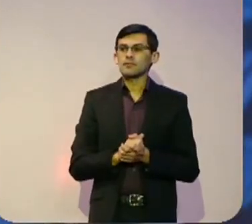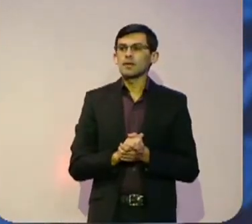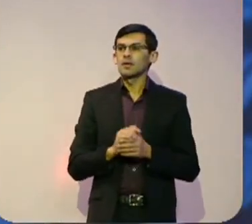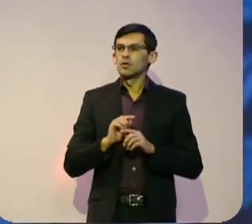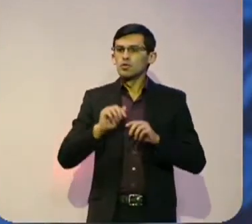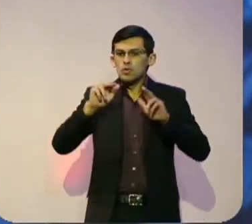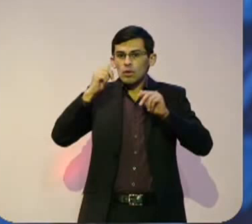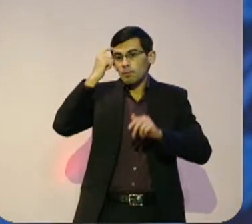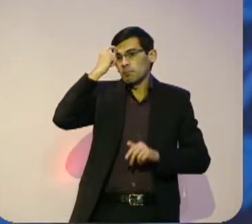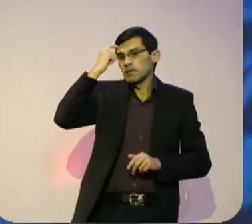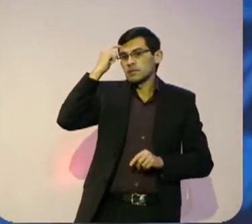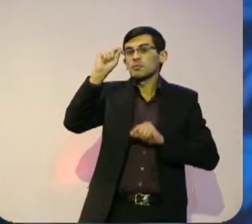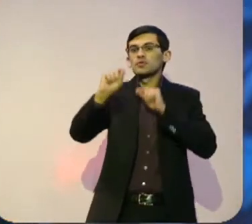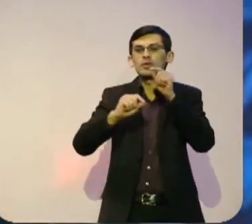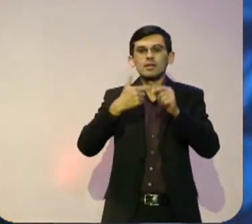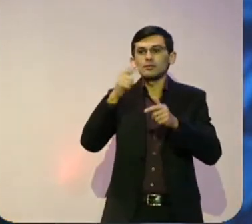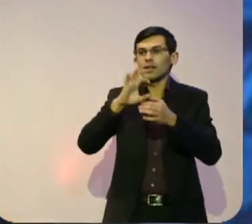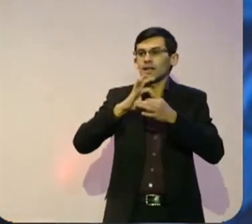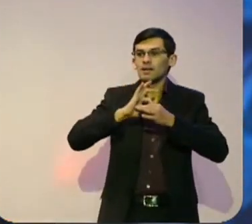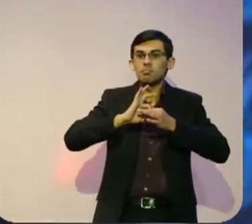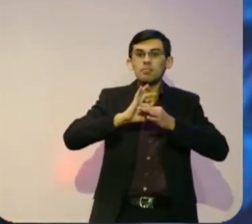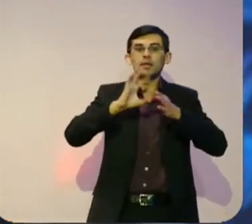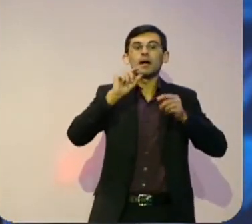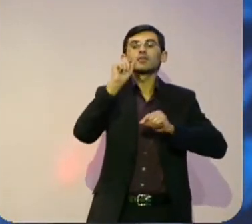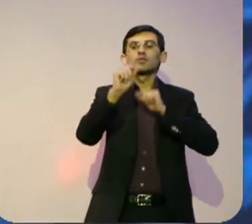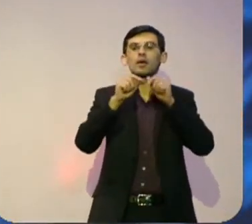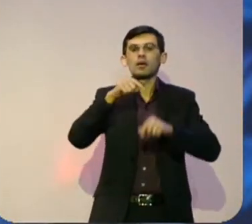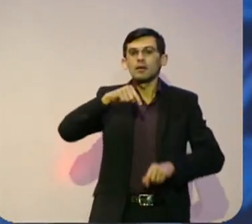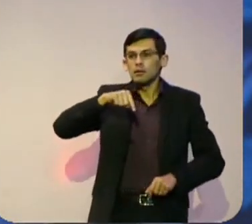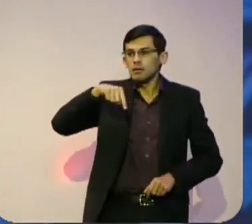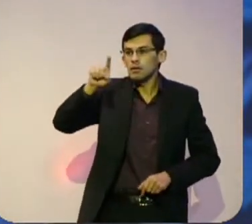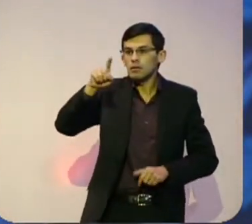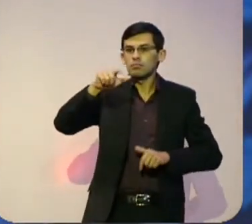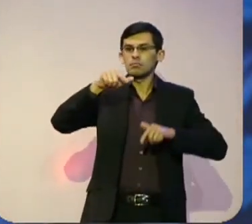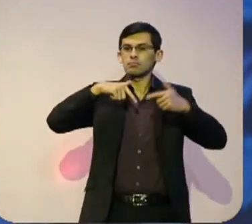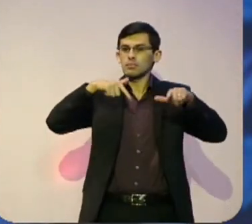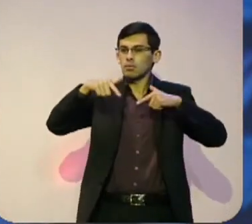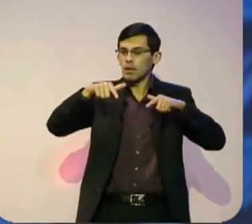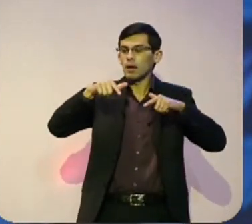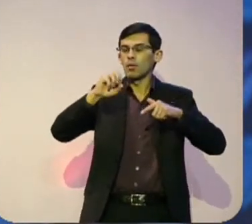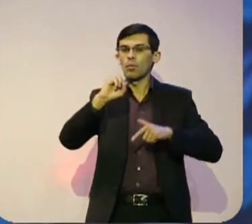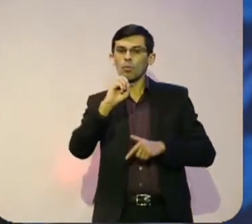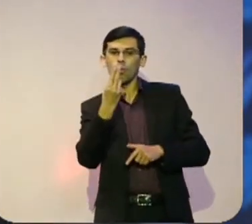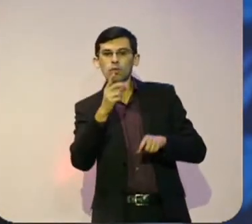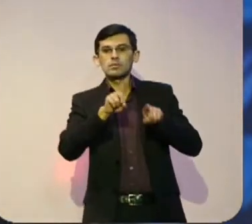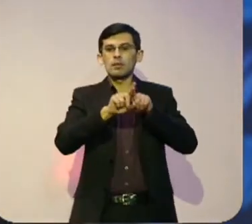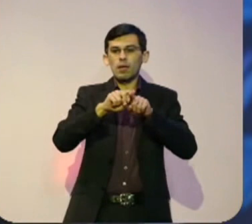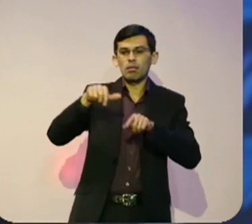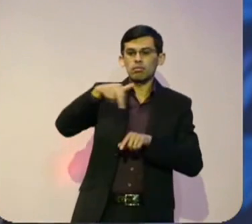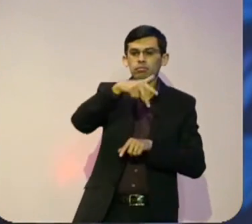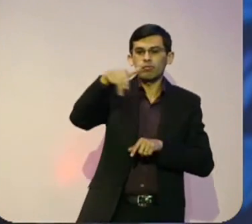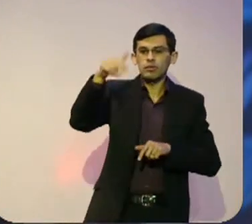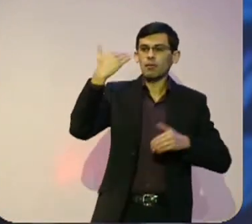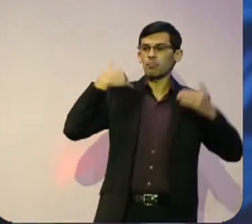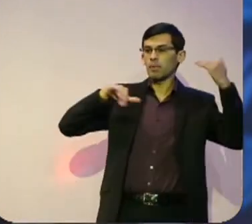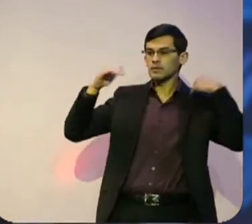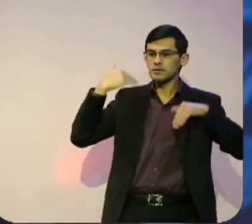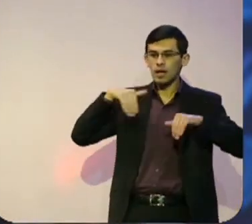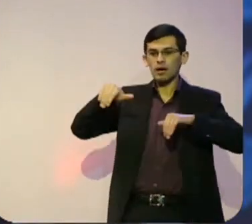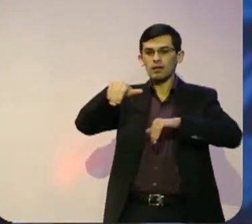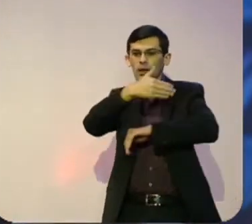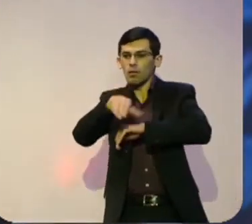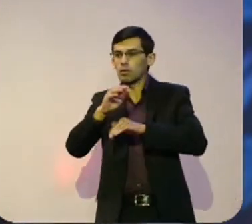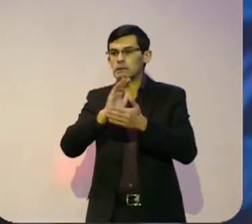Nunca imaginamos que não podíamos ter a liberdade de sequer ir trabalhar, ou andar num parque, ou andar na